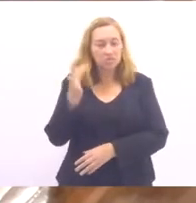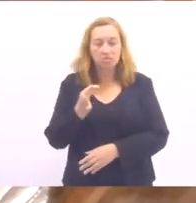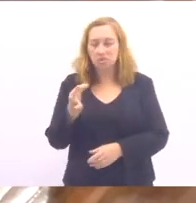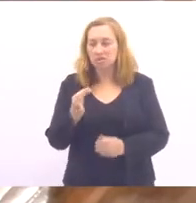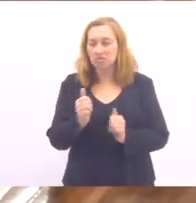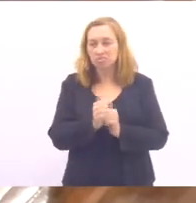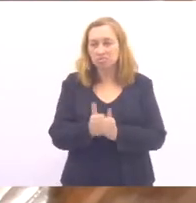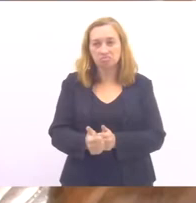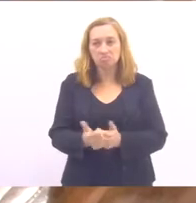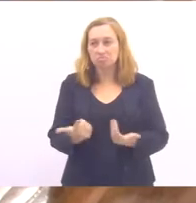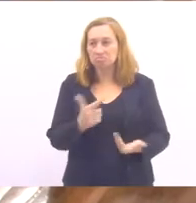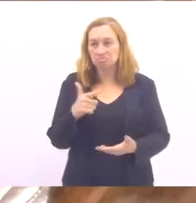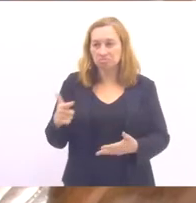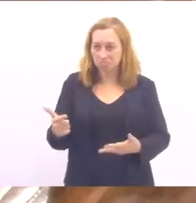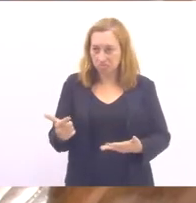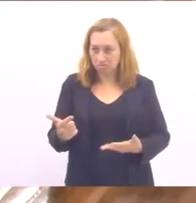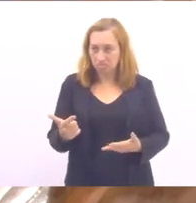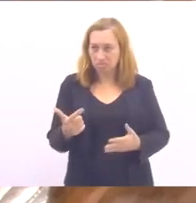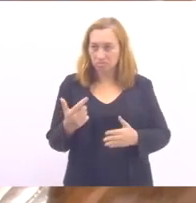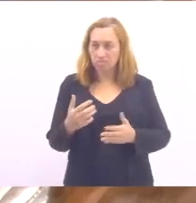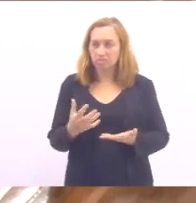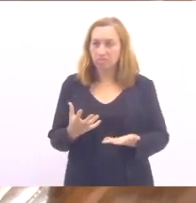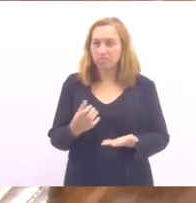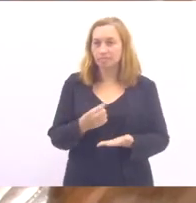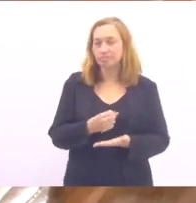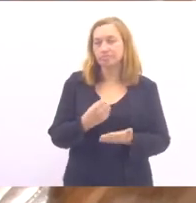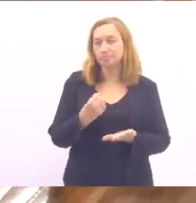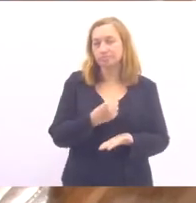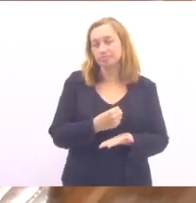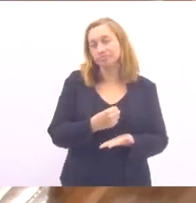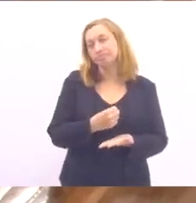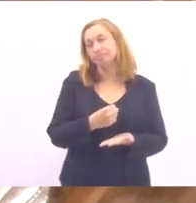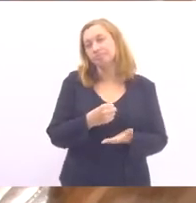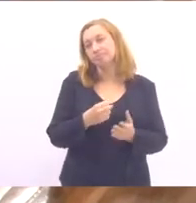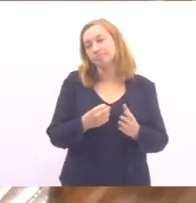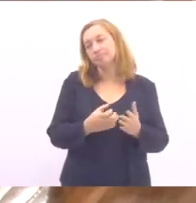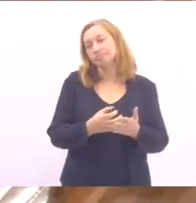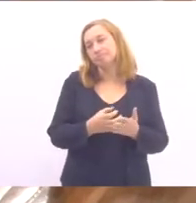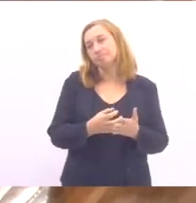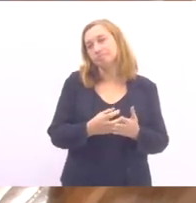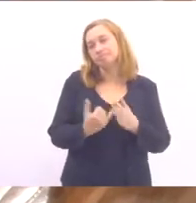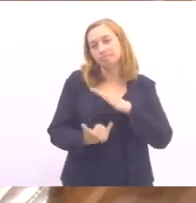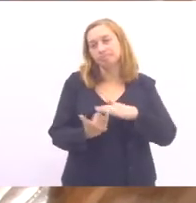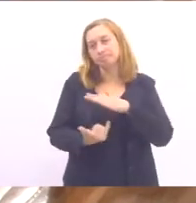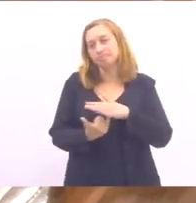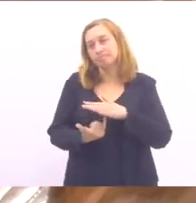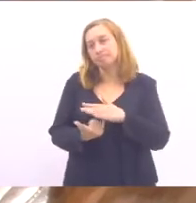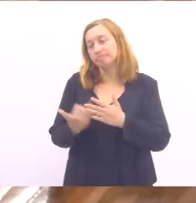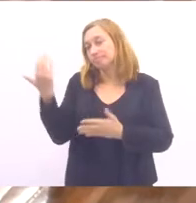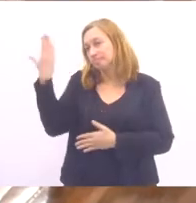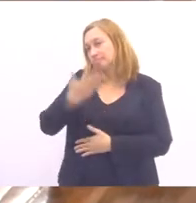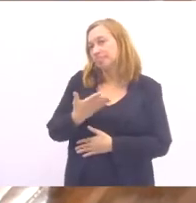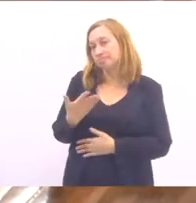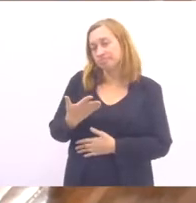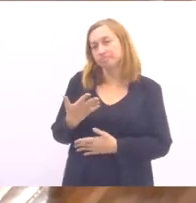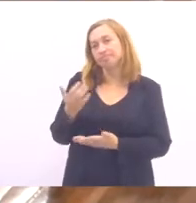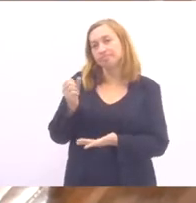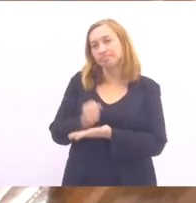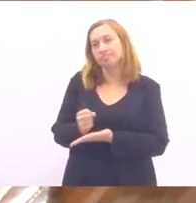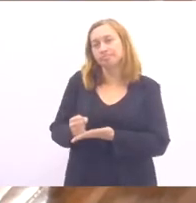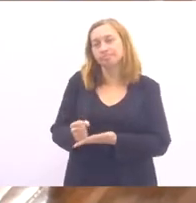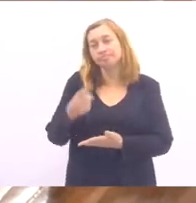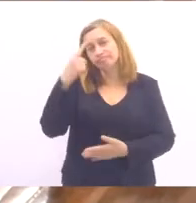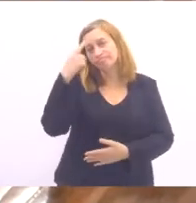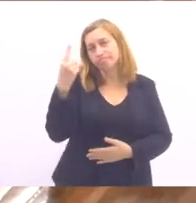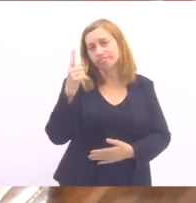rumo. Hoje, a cooperativa tem que fazer a mesma coisa. Dizer que está cadastrada, a cooperativa tem que provar. Então, assim, a